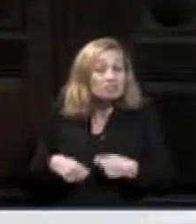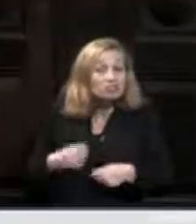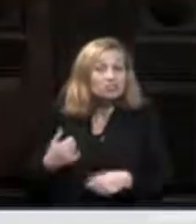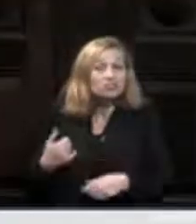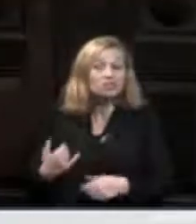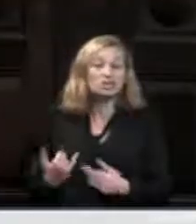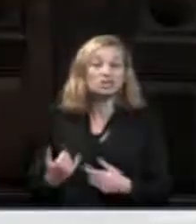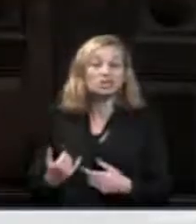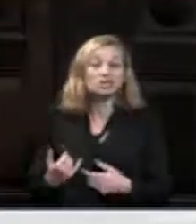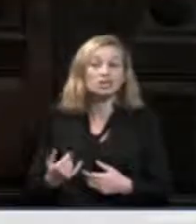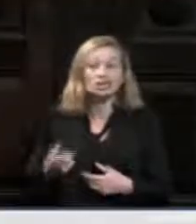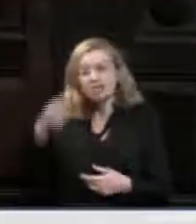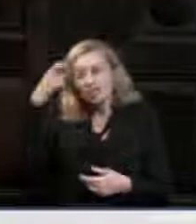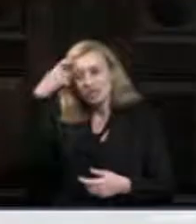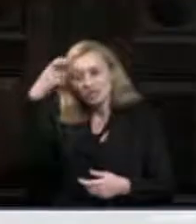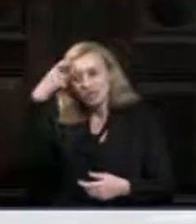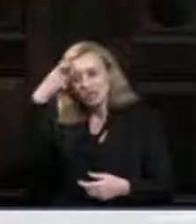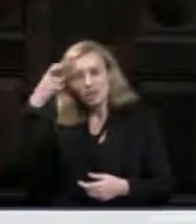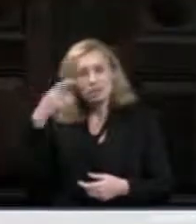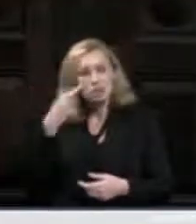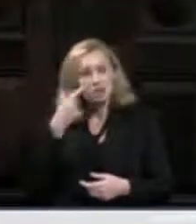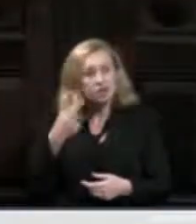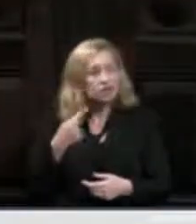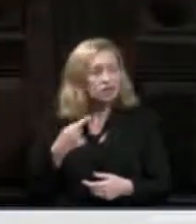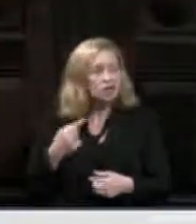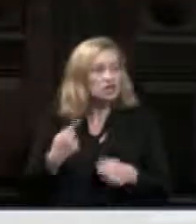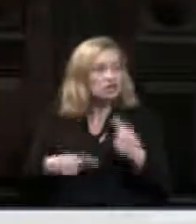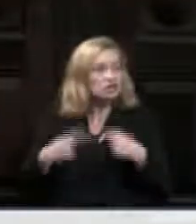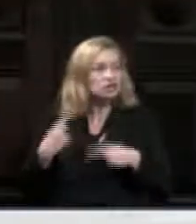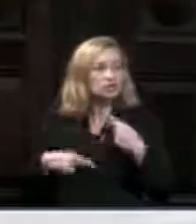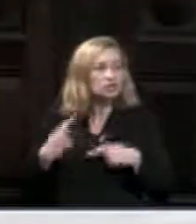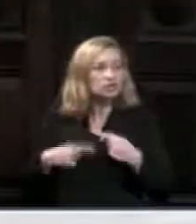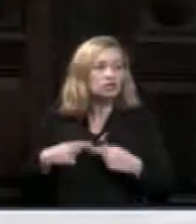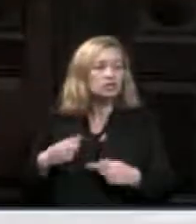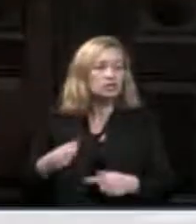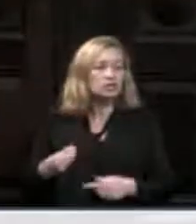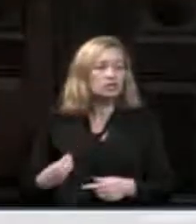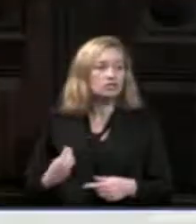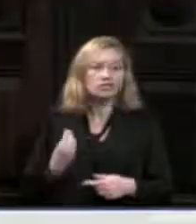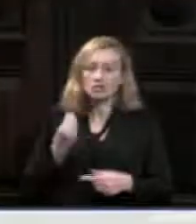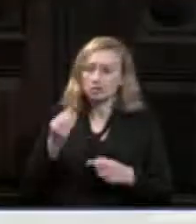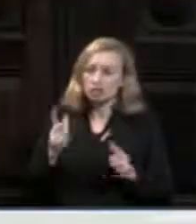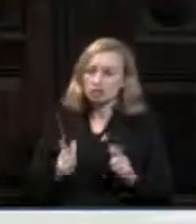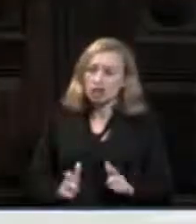essa reflexão daquilo que representa esse debate que estou trazendo a esse Parlamento.